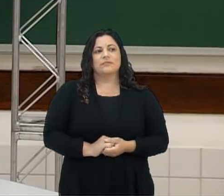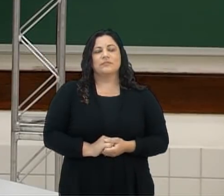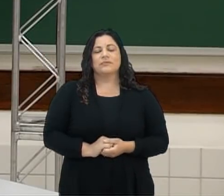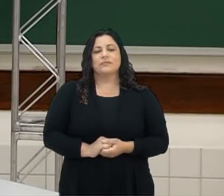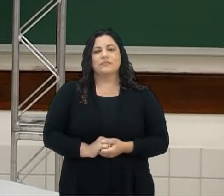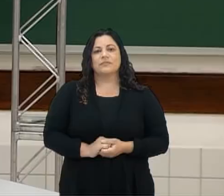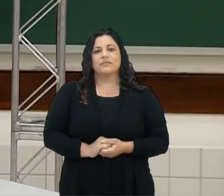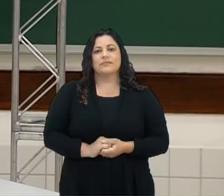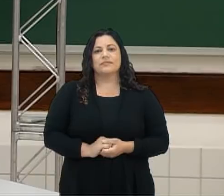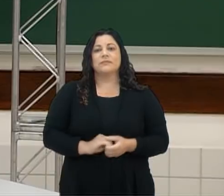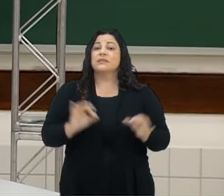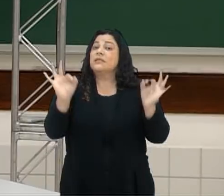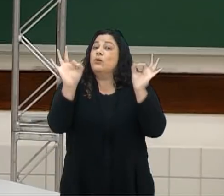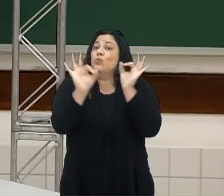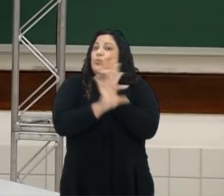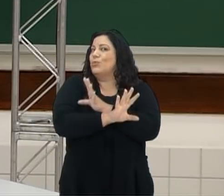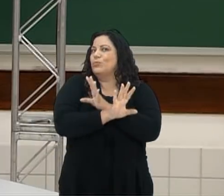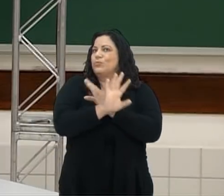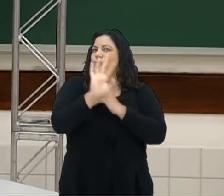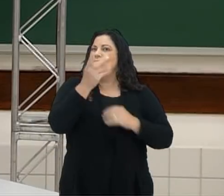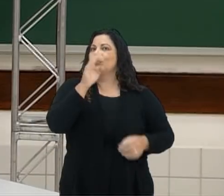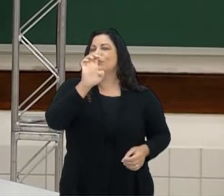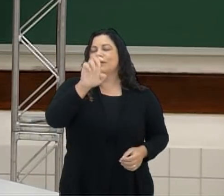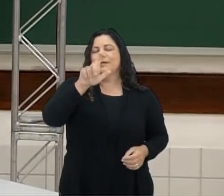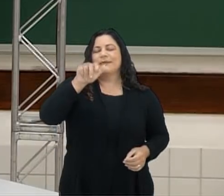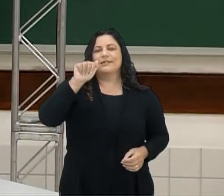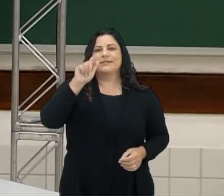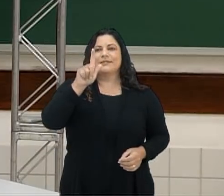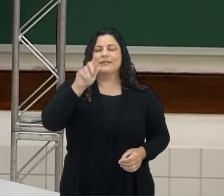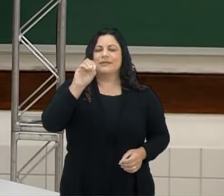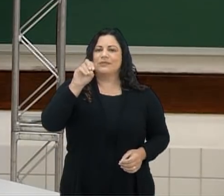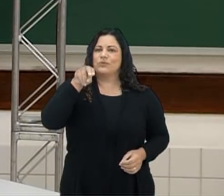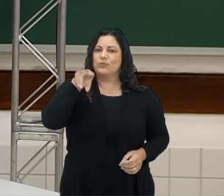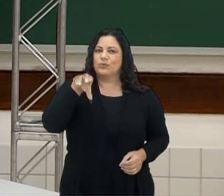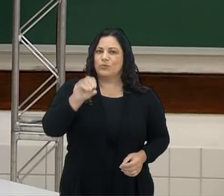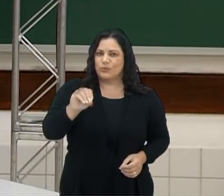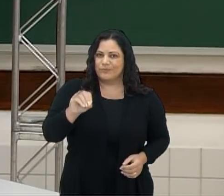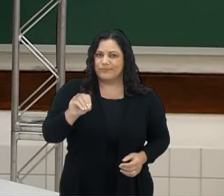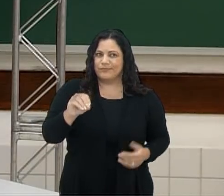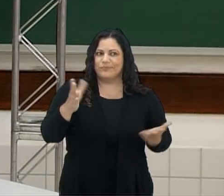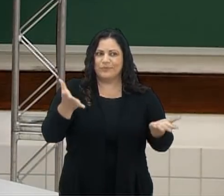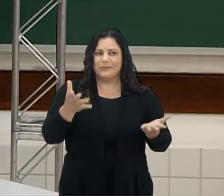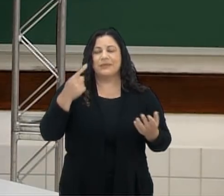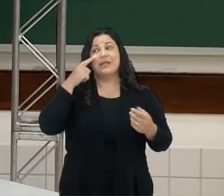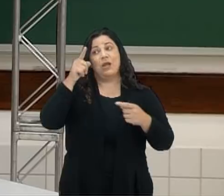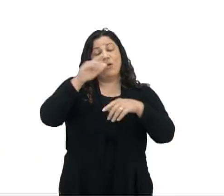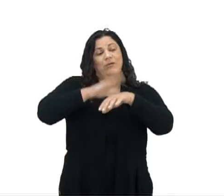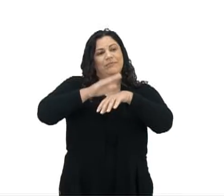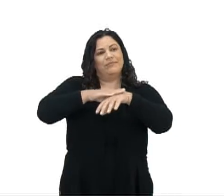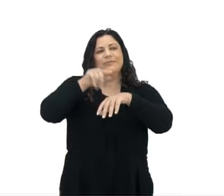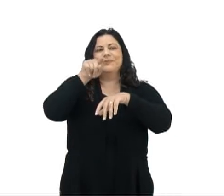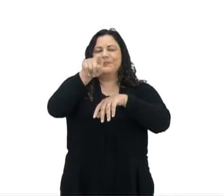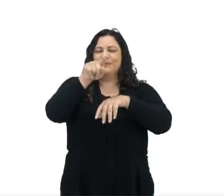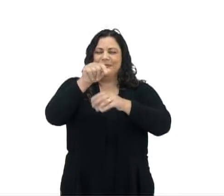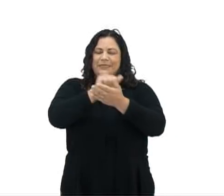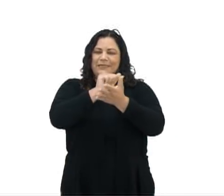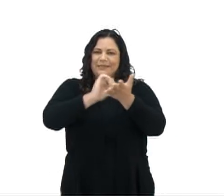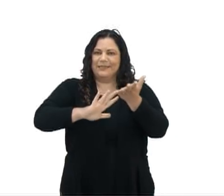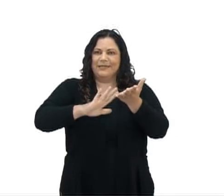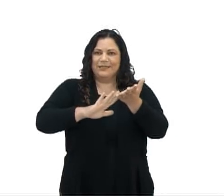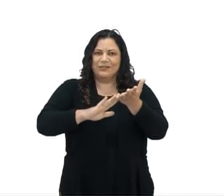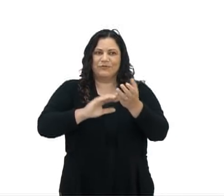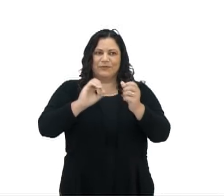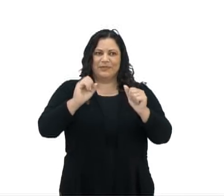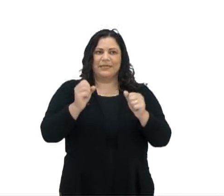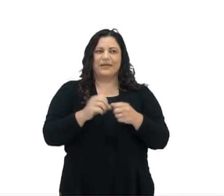E temos o hexágono construído, ok? Então, agora, vou deixar um hexágono para vocês fazerem, um hexágono com o lado